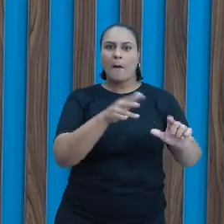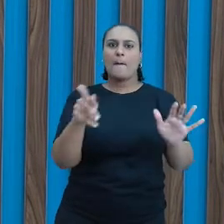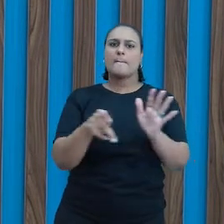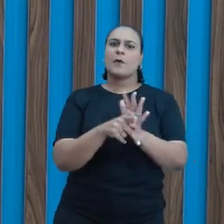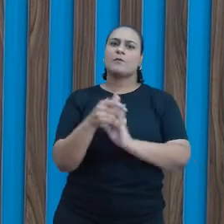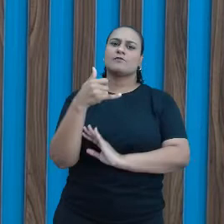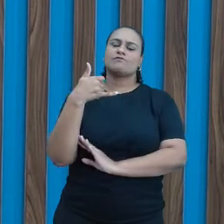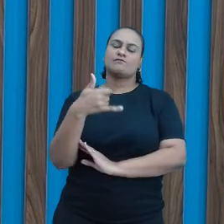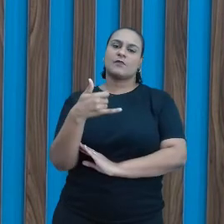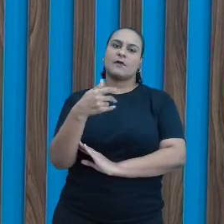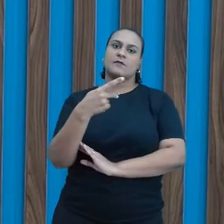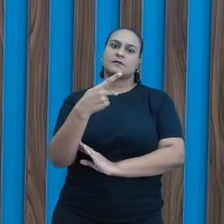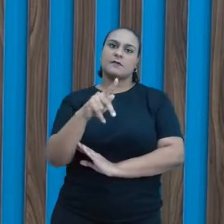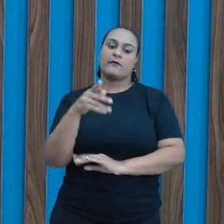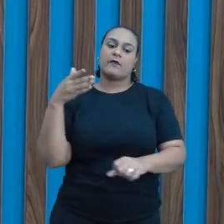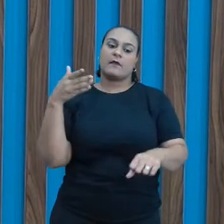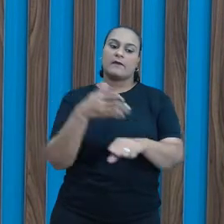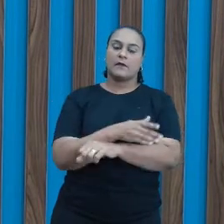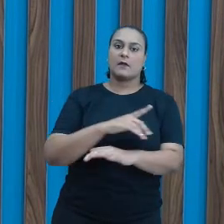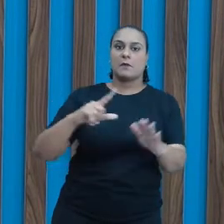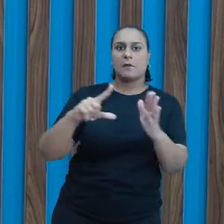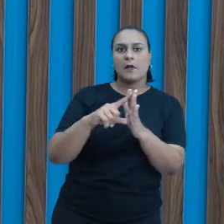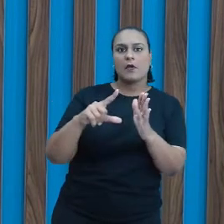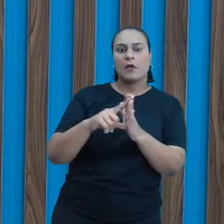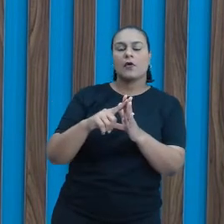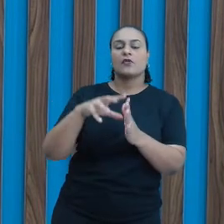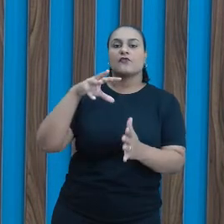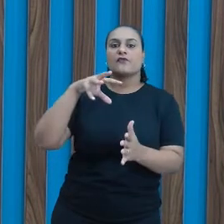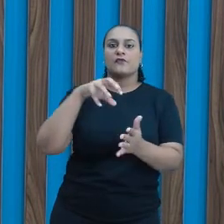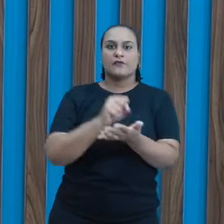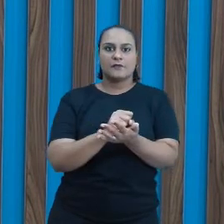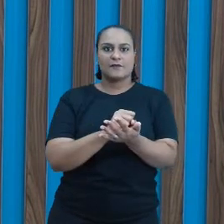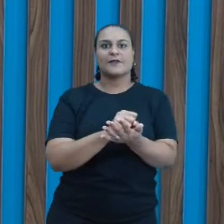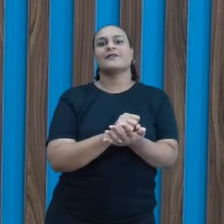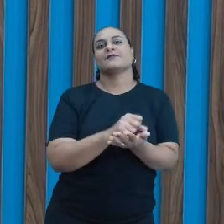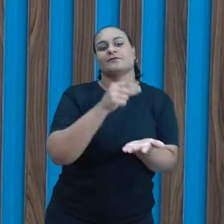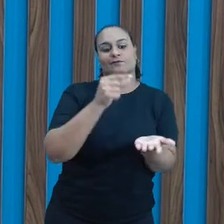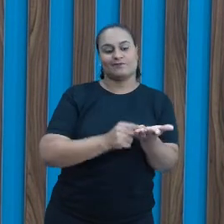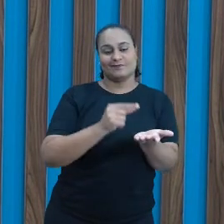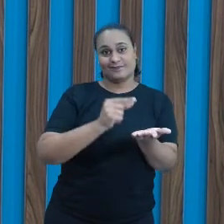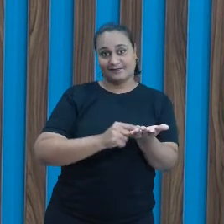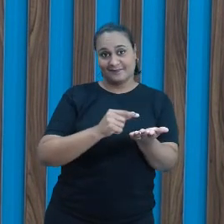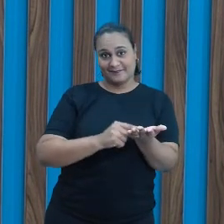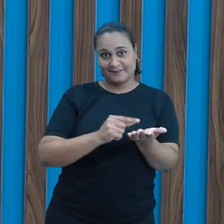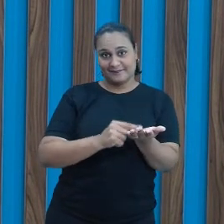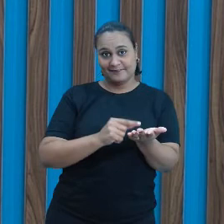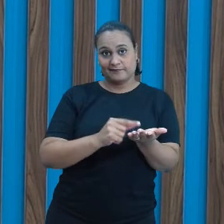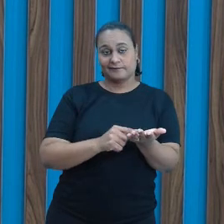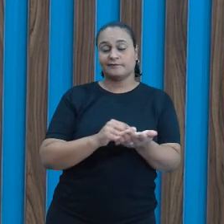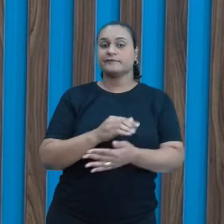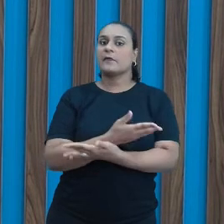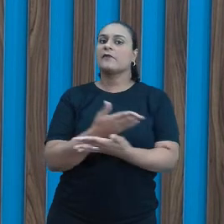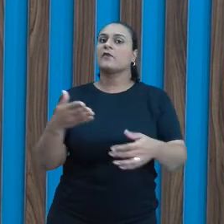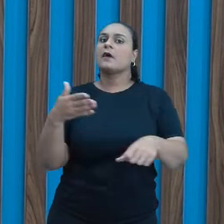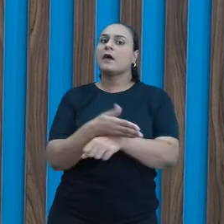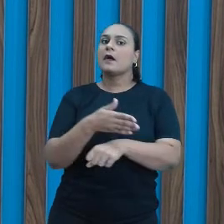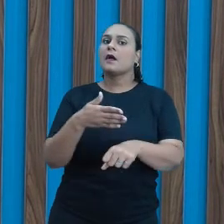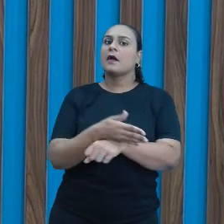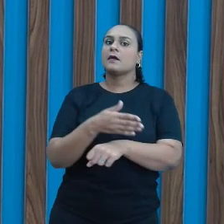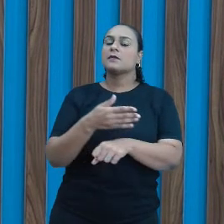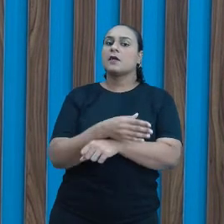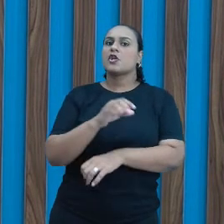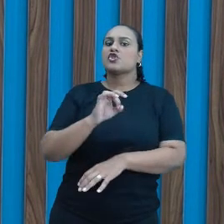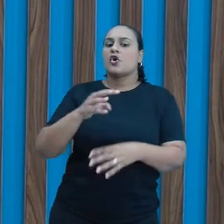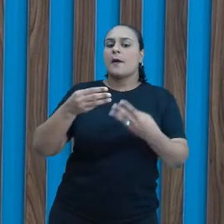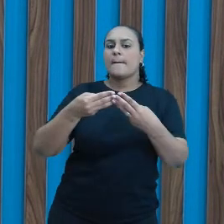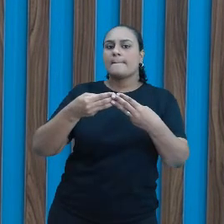ser direcionado para a lojinha, tá? Então, aí você vai fazer essa leitura direcionada para a lojinha, baixar o aplicativo e para você acessar a sua matrícula